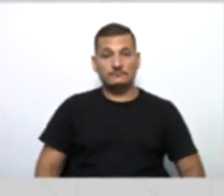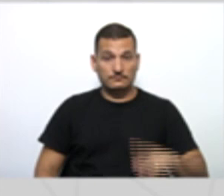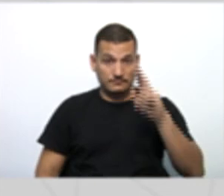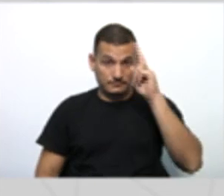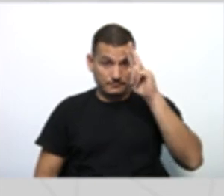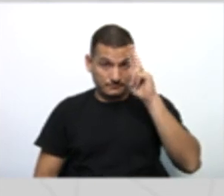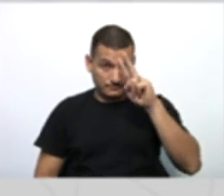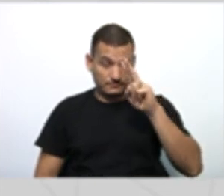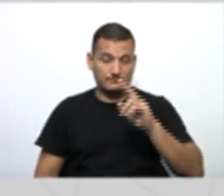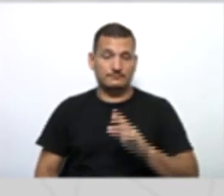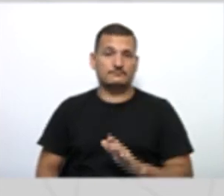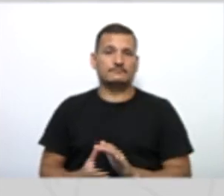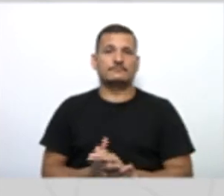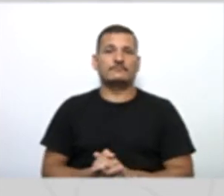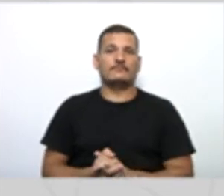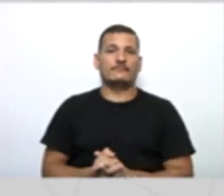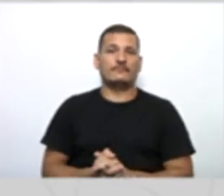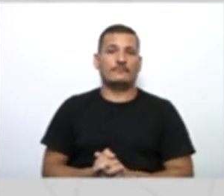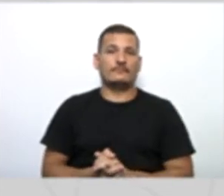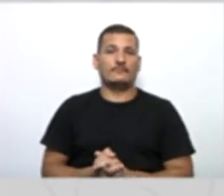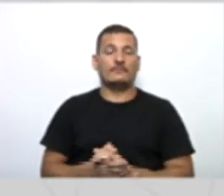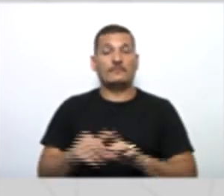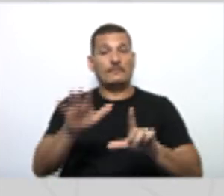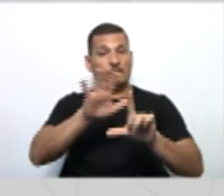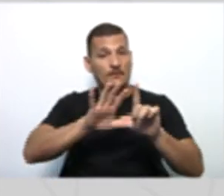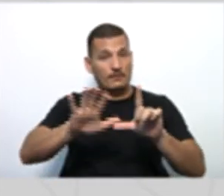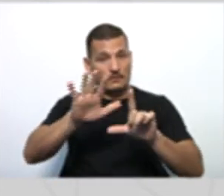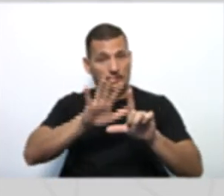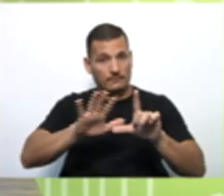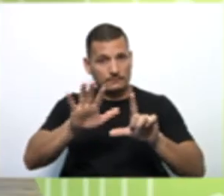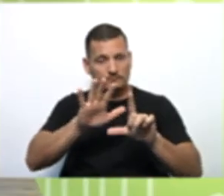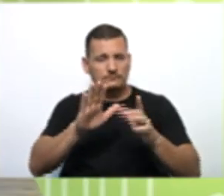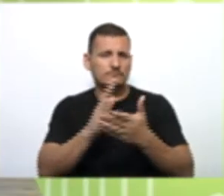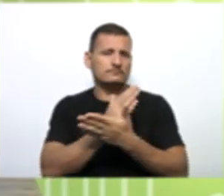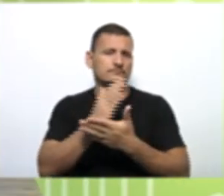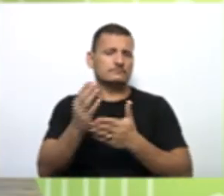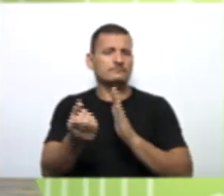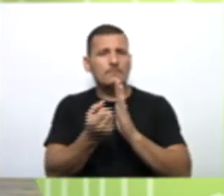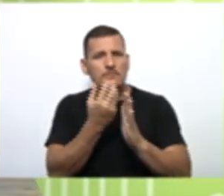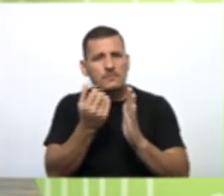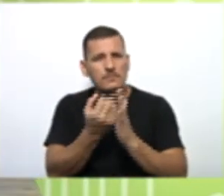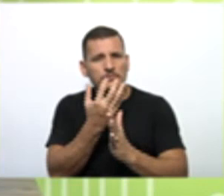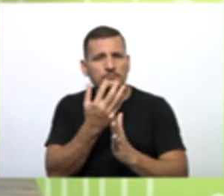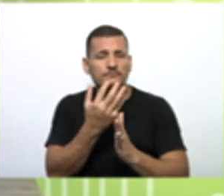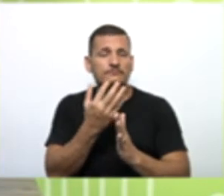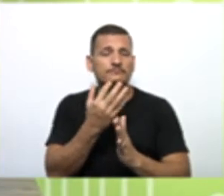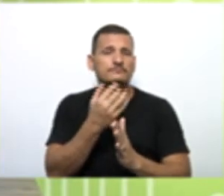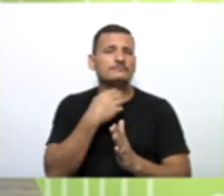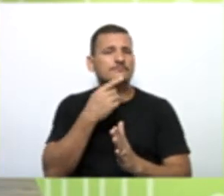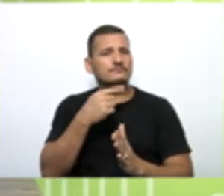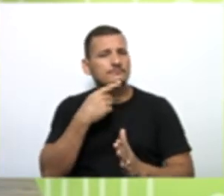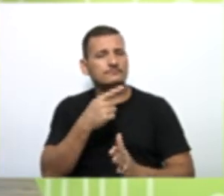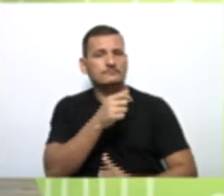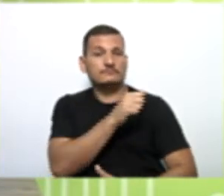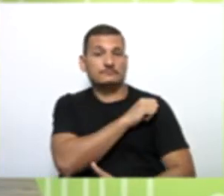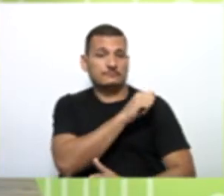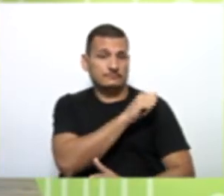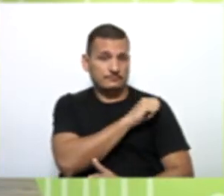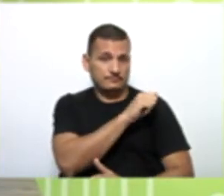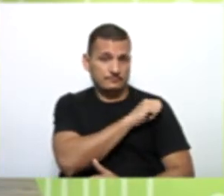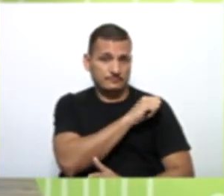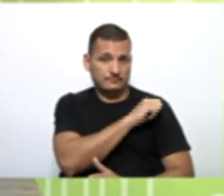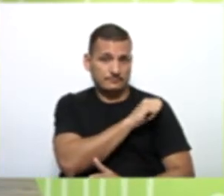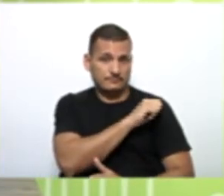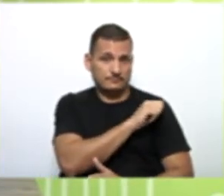nós recebemos aí no AVA, e estávamos com algumas dúvidas, os alunos estavam com algumas dúvidas a respeito